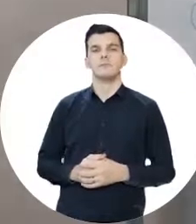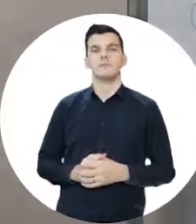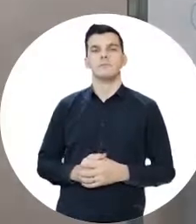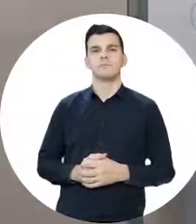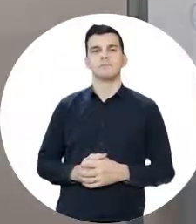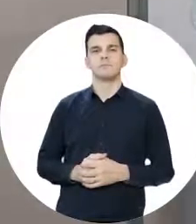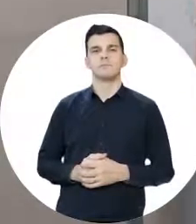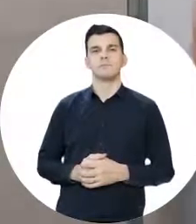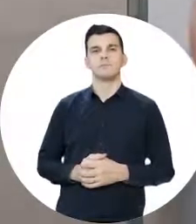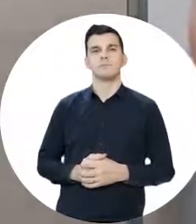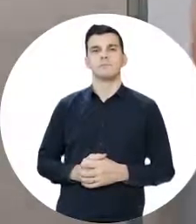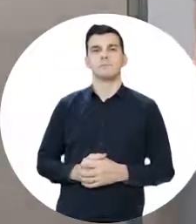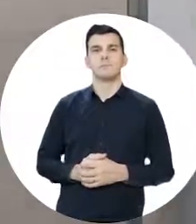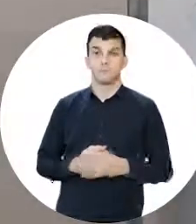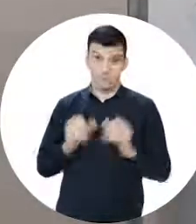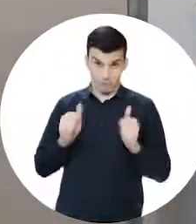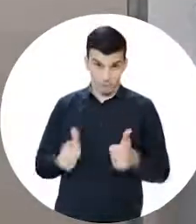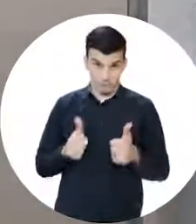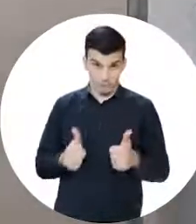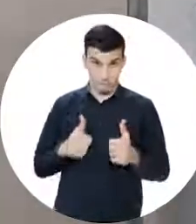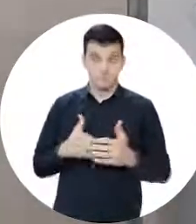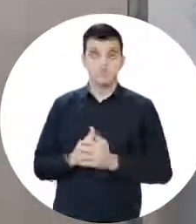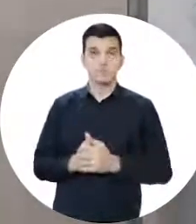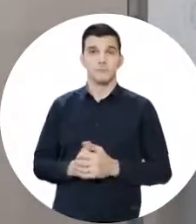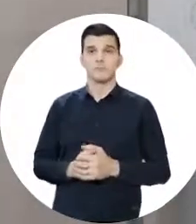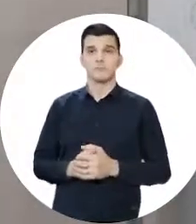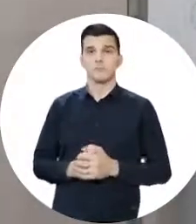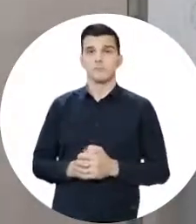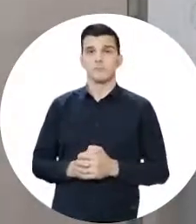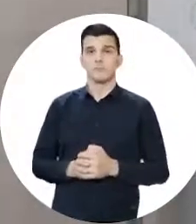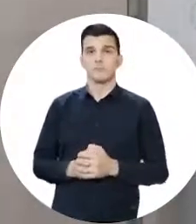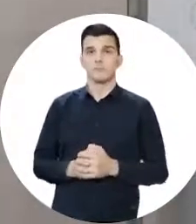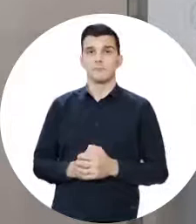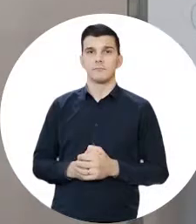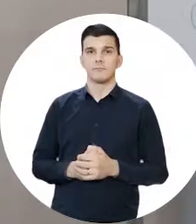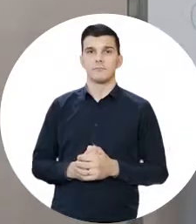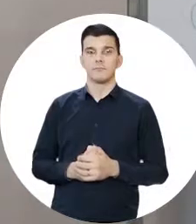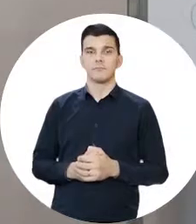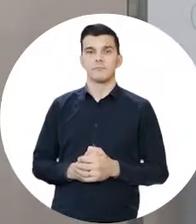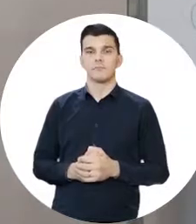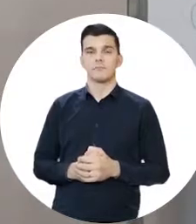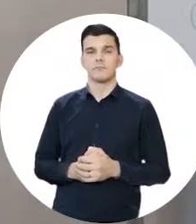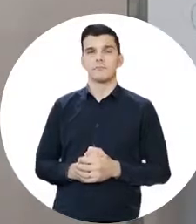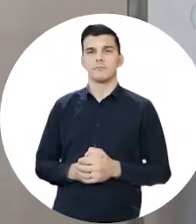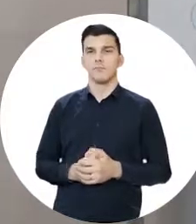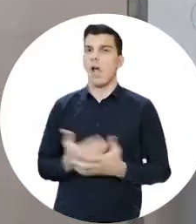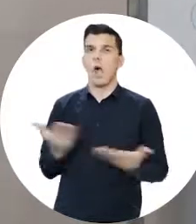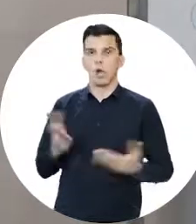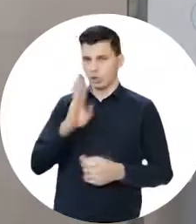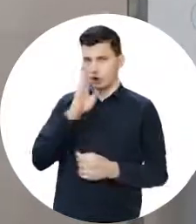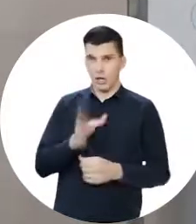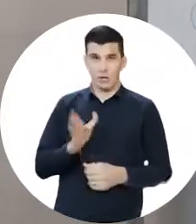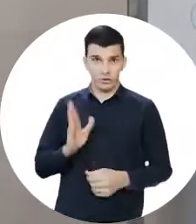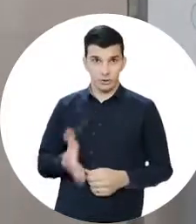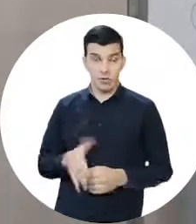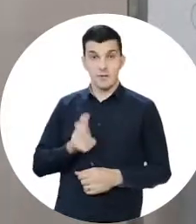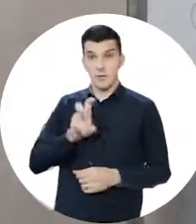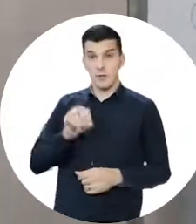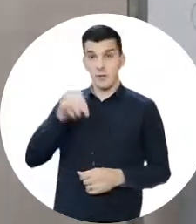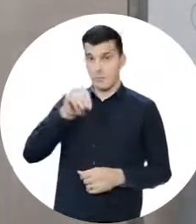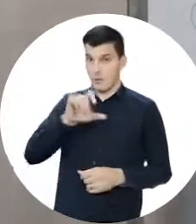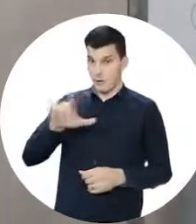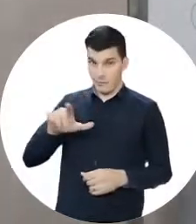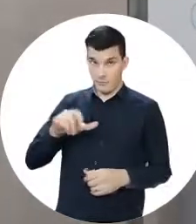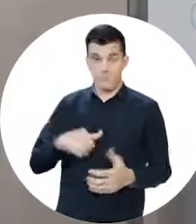100. Correto? Continua, substitui os valores. Agora já é direto. 50 ml,